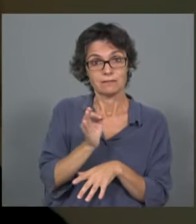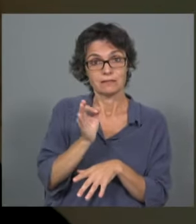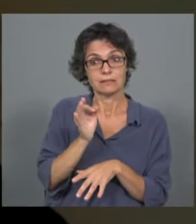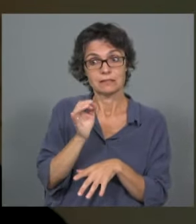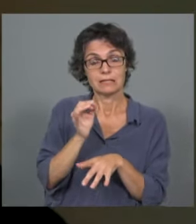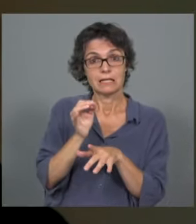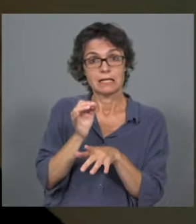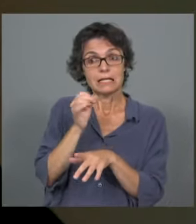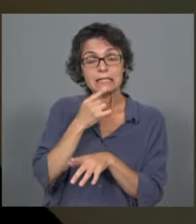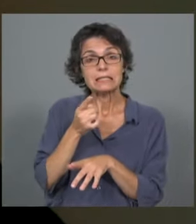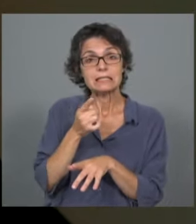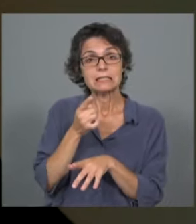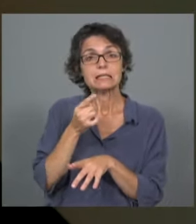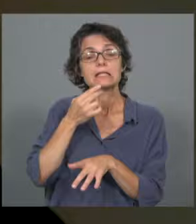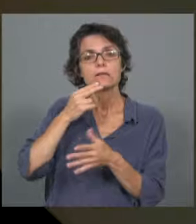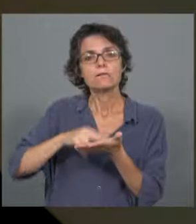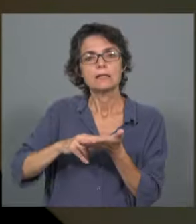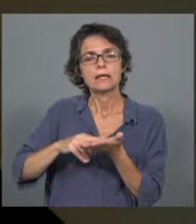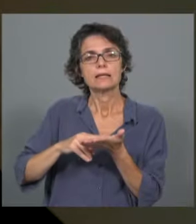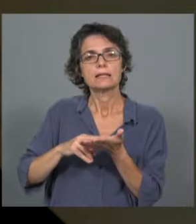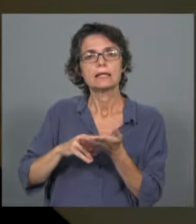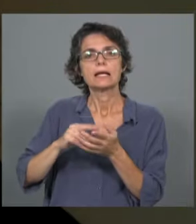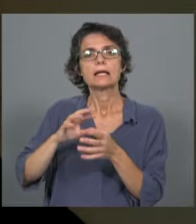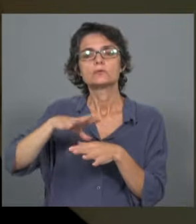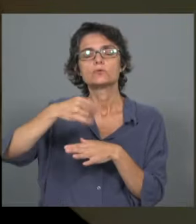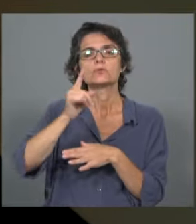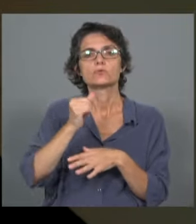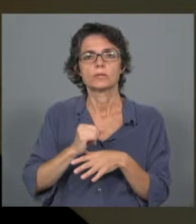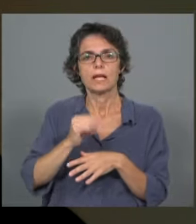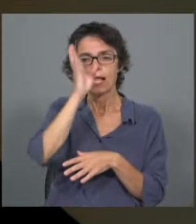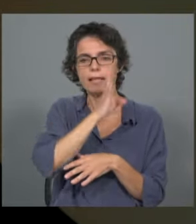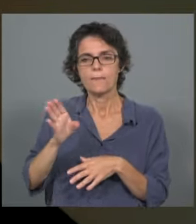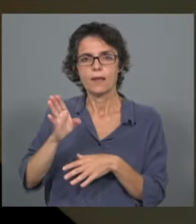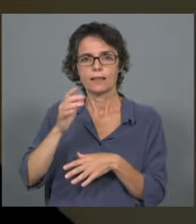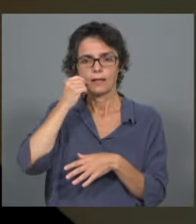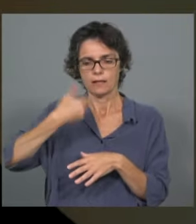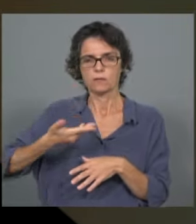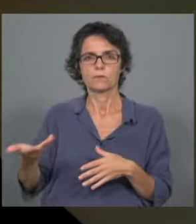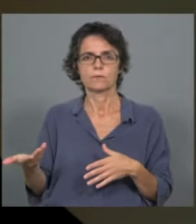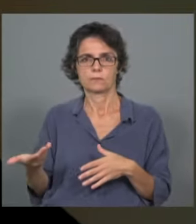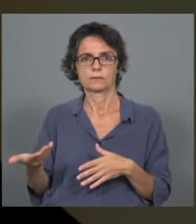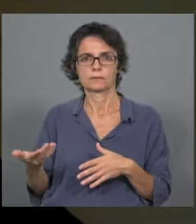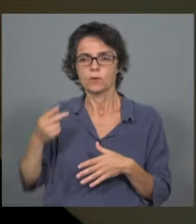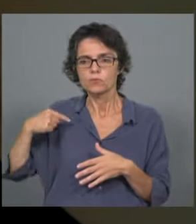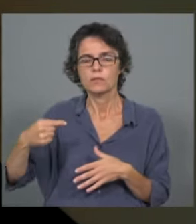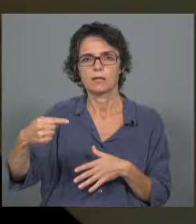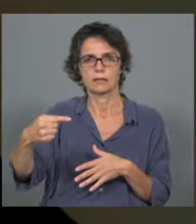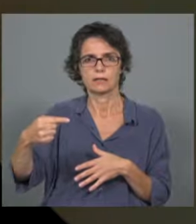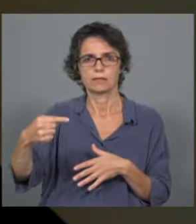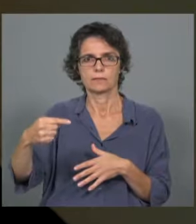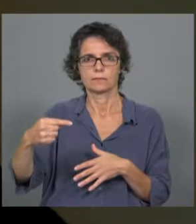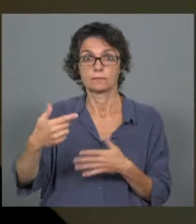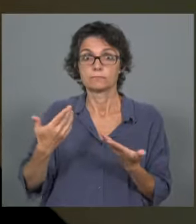e são criadas pelos nossos hábitos, pelo hábito do ser humano. Isto, como cristãos, deve-nos responsabilizar